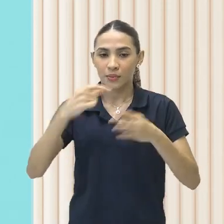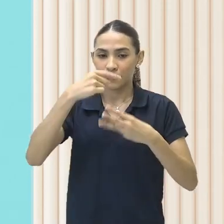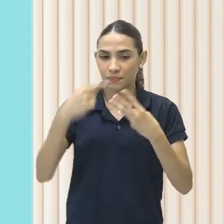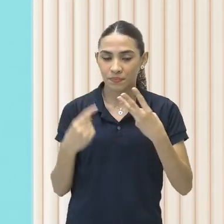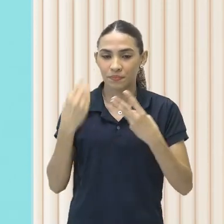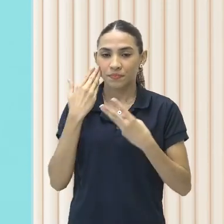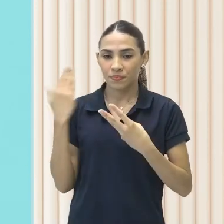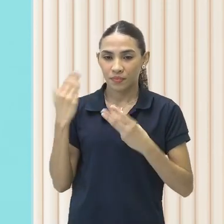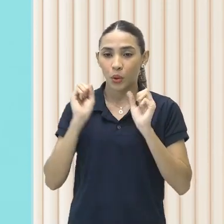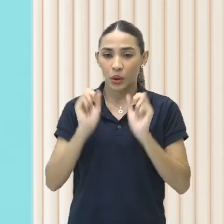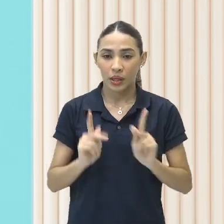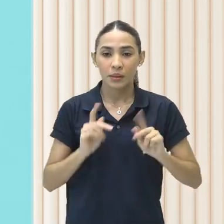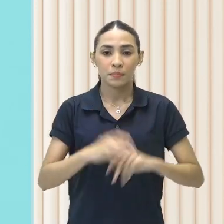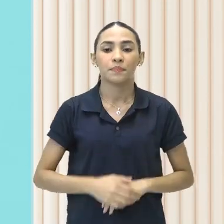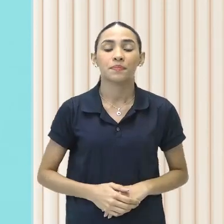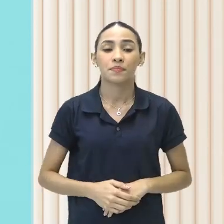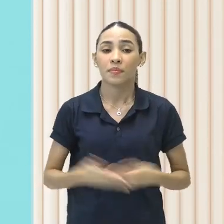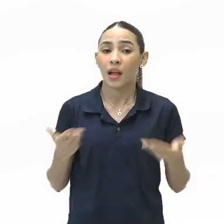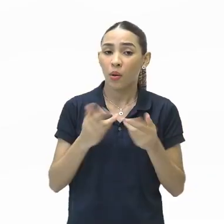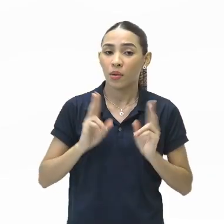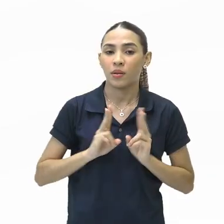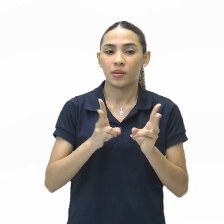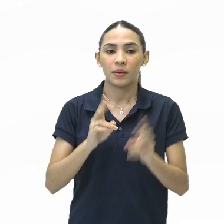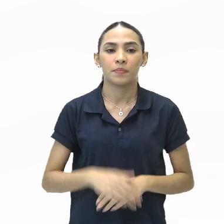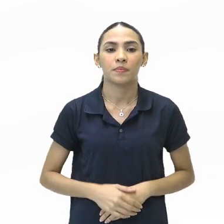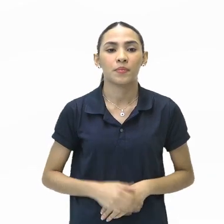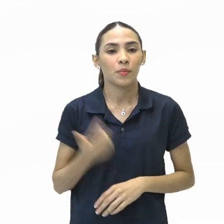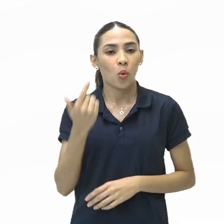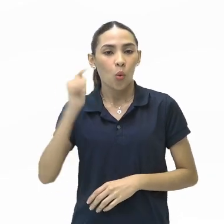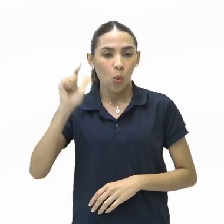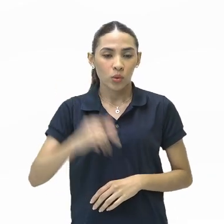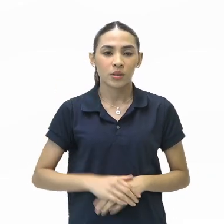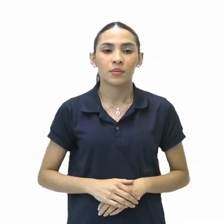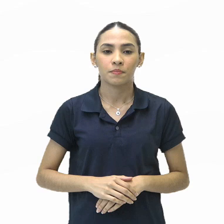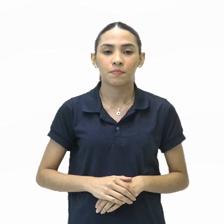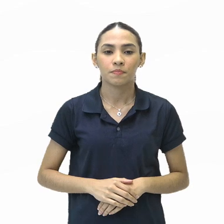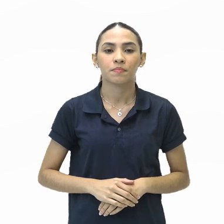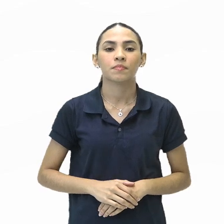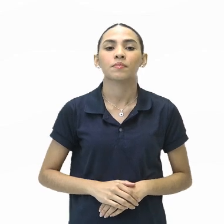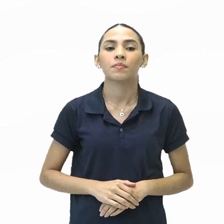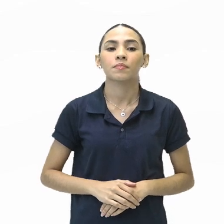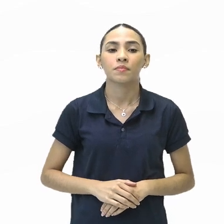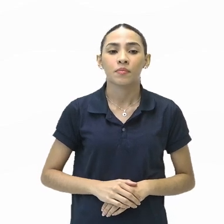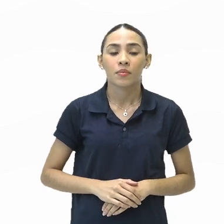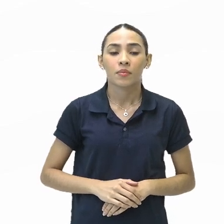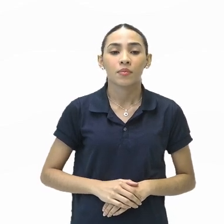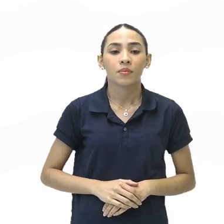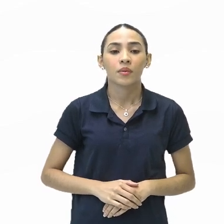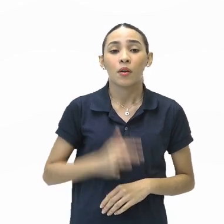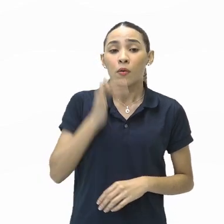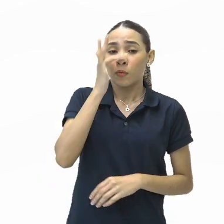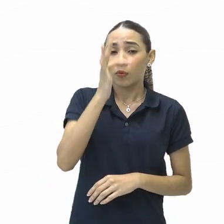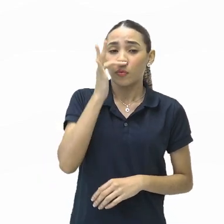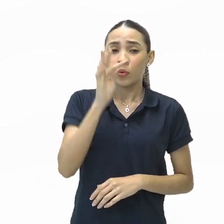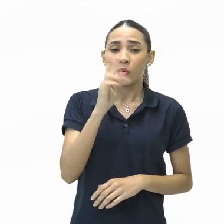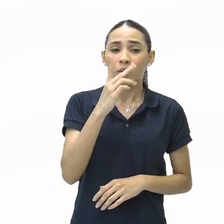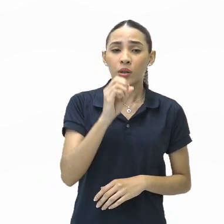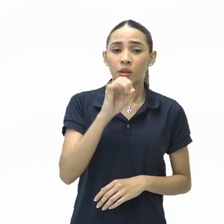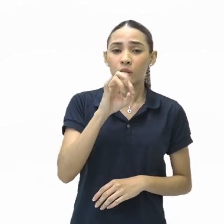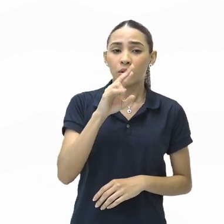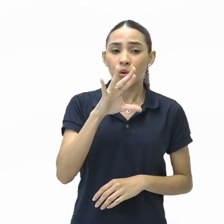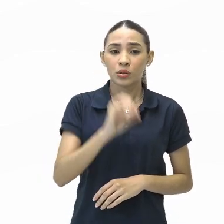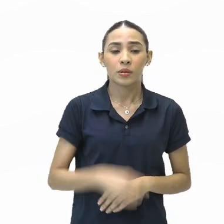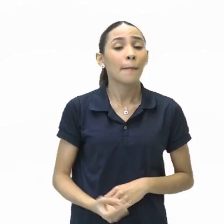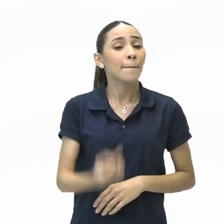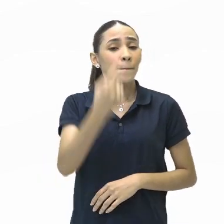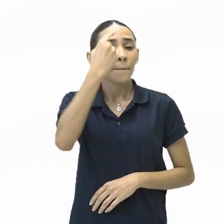Ok, gente? Muito bem, vamos continuar. Vou trazer aqui a produção de Vinícius de Moraes, A Rosa de Hiroshima.